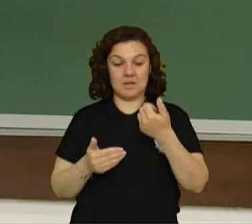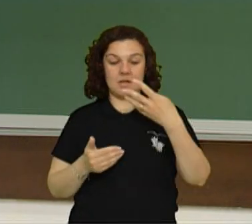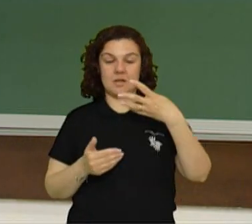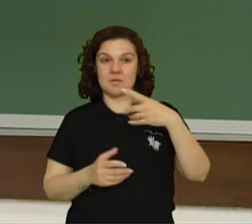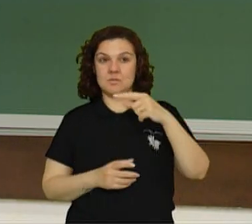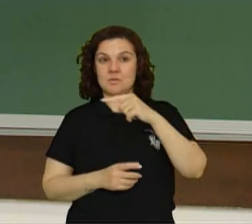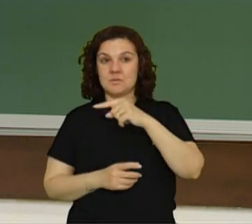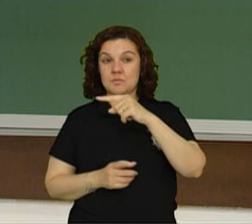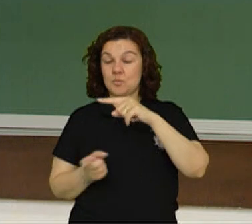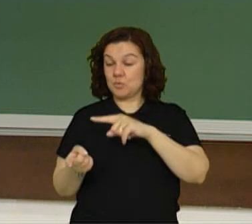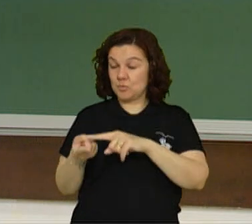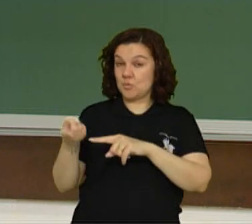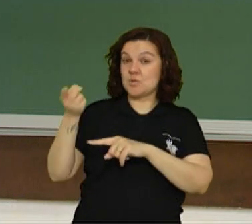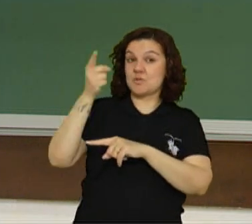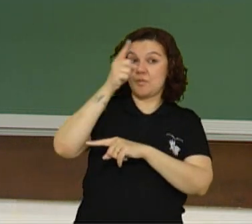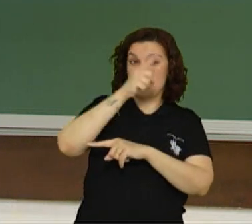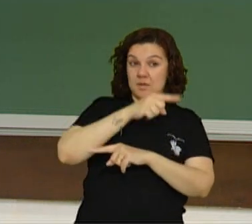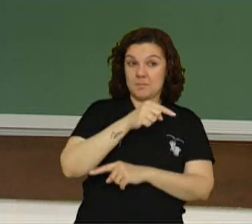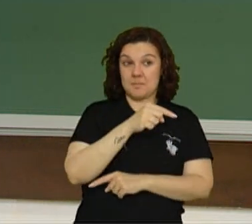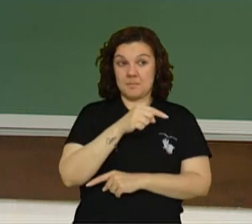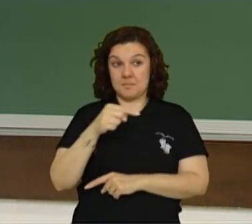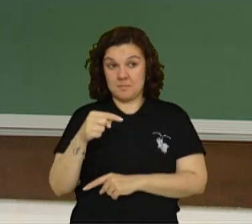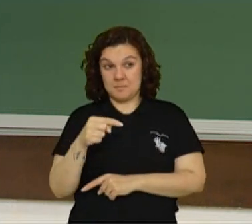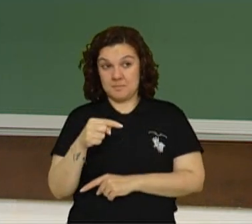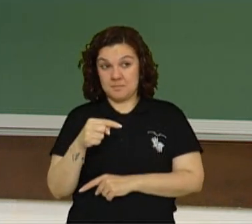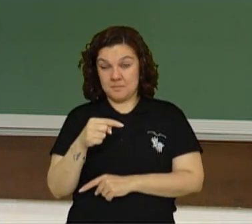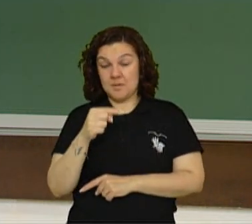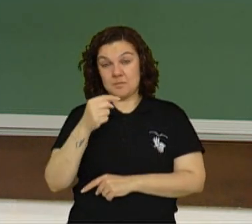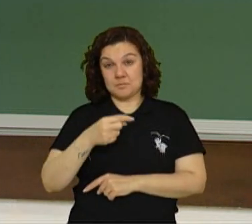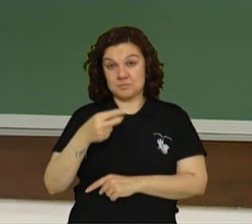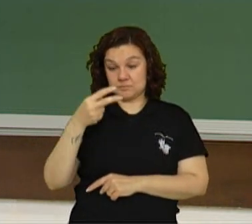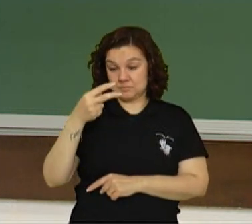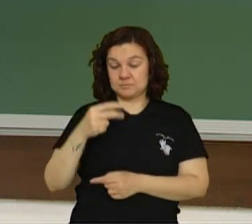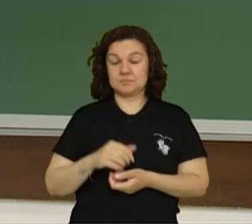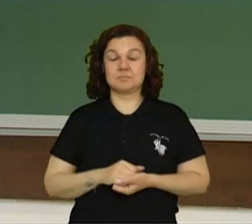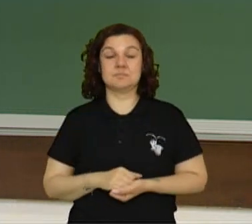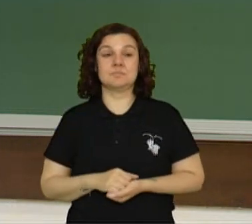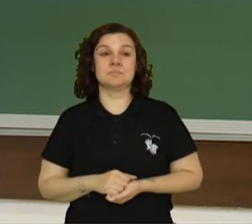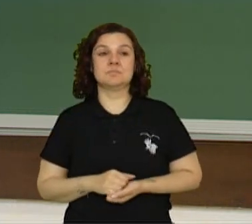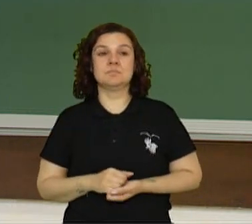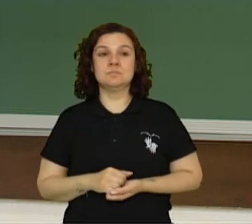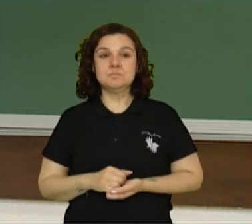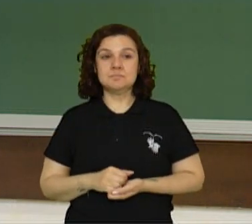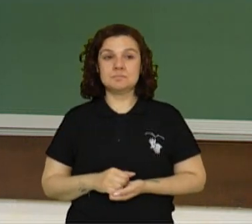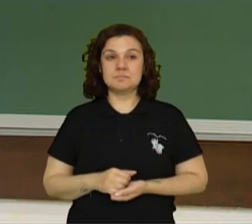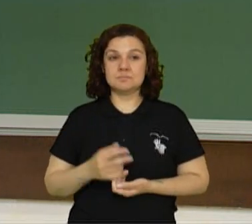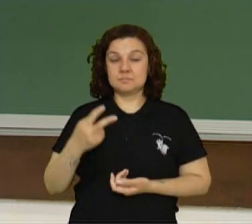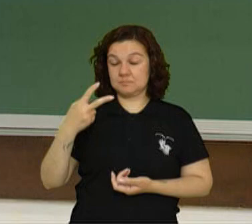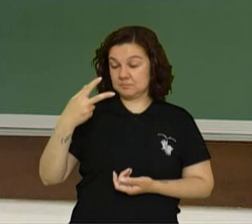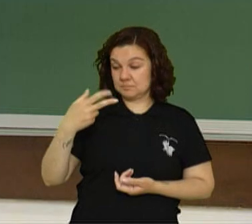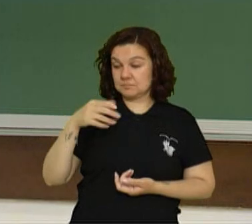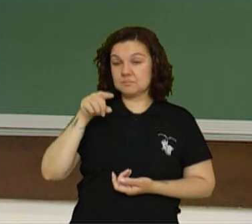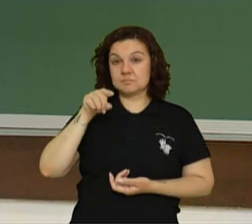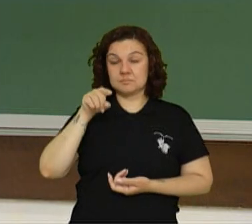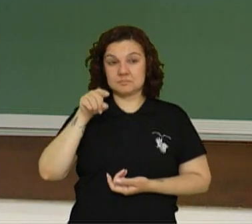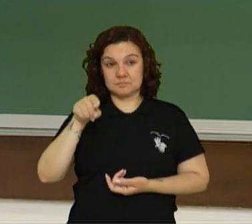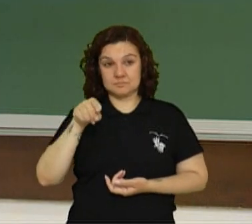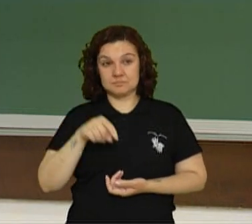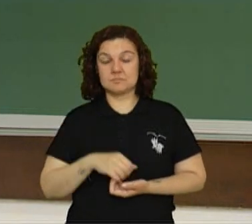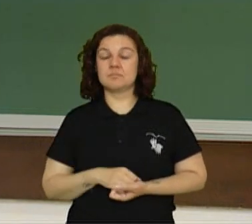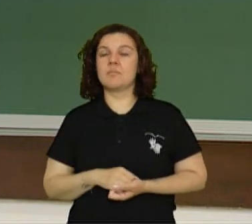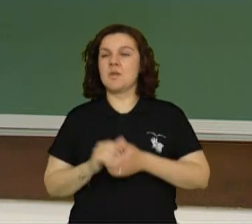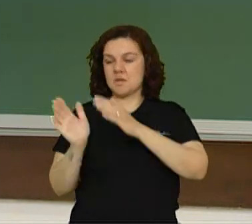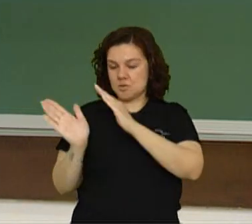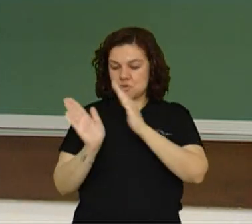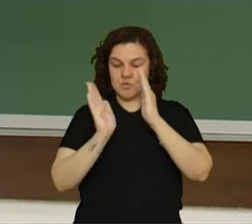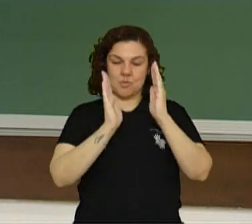14. Já trazendo o 2 para o outro lado, inverte a operação que está fazendo, somava, agora subtrai.